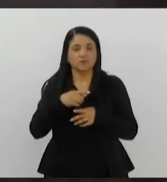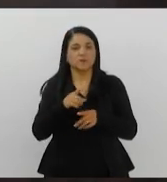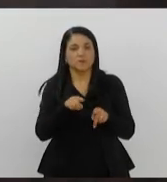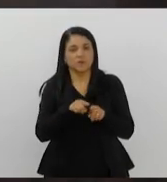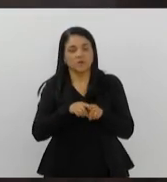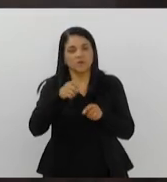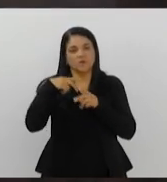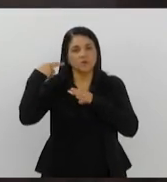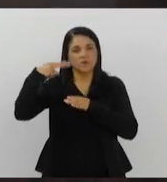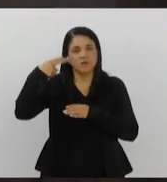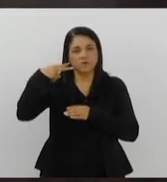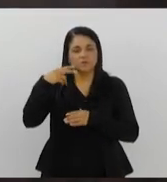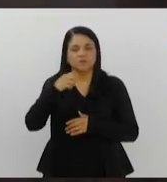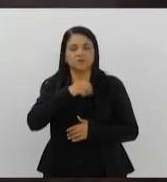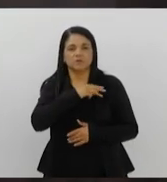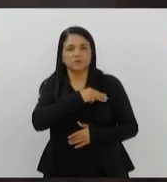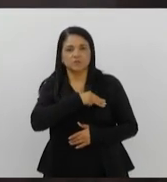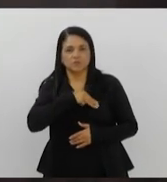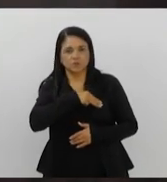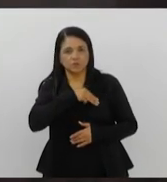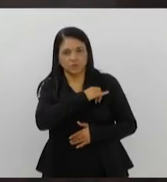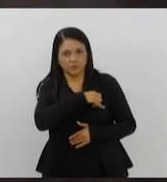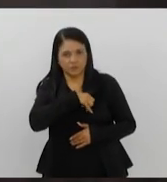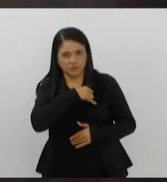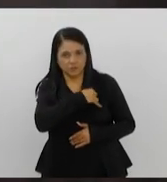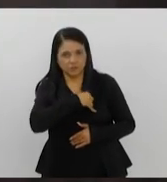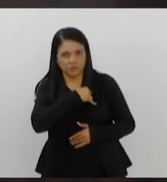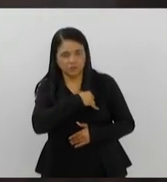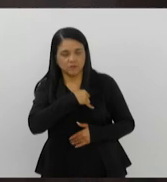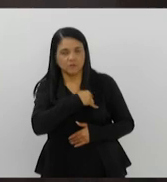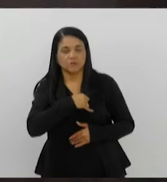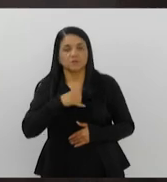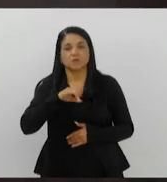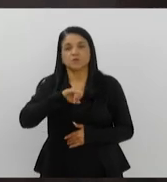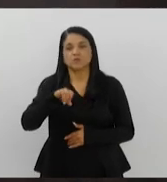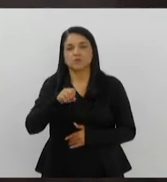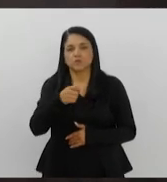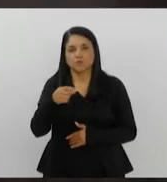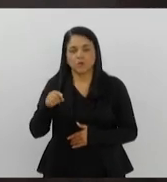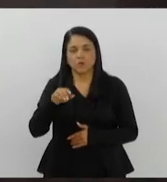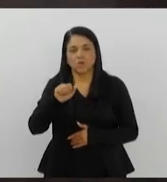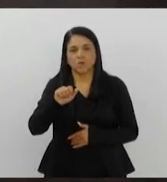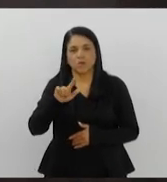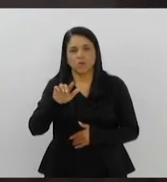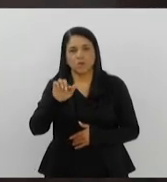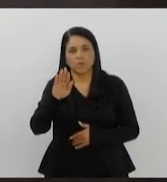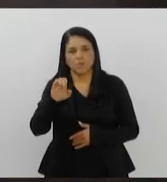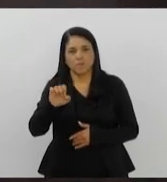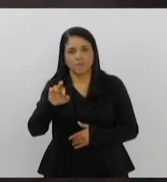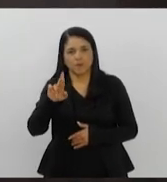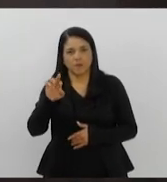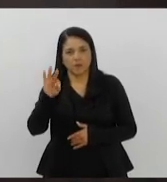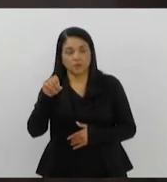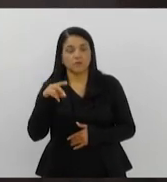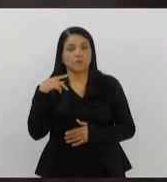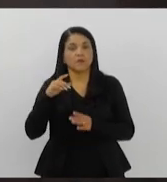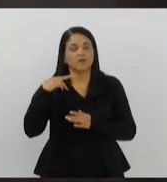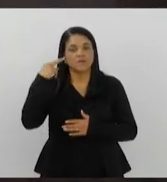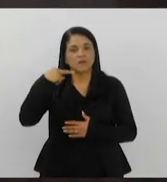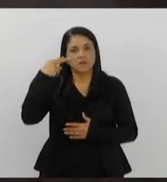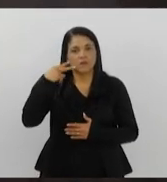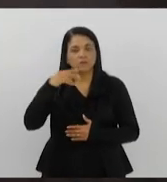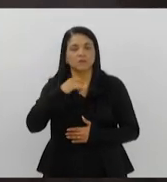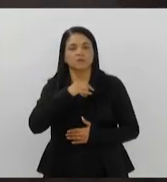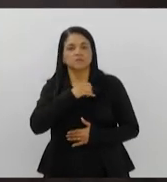de Miriti José Roberto Almeida da Silva saudar a vereadora de São João